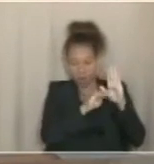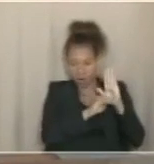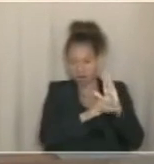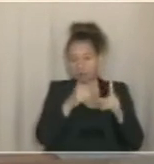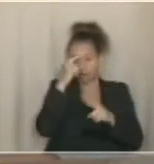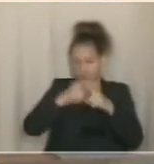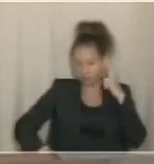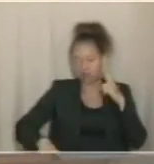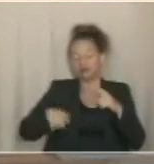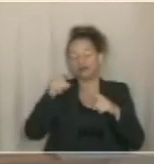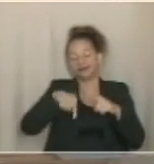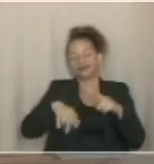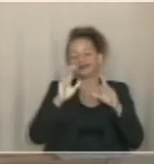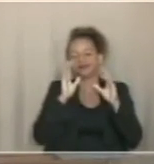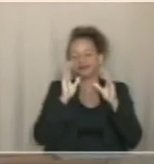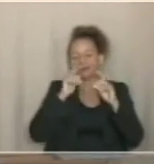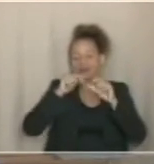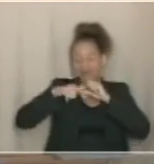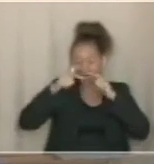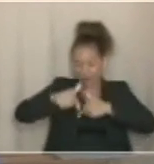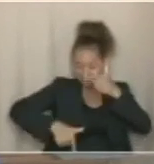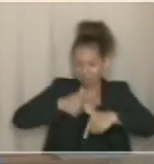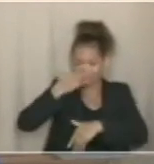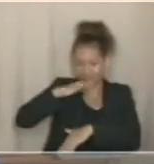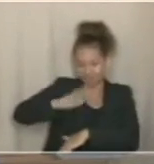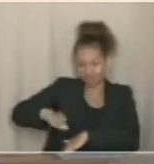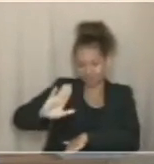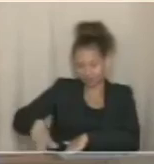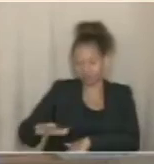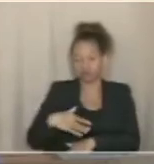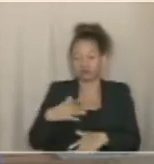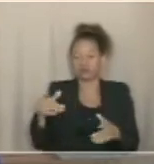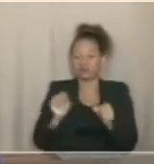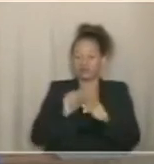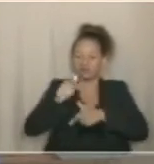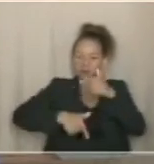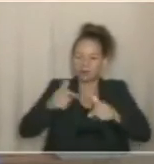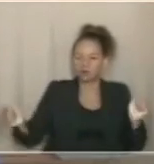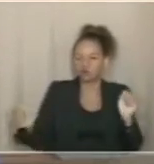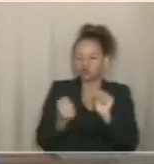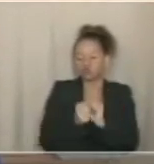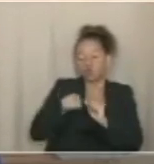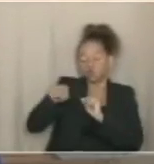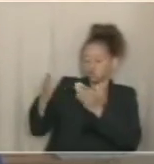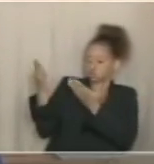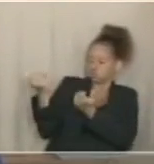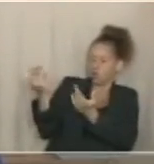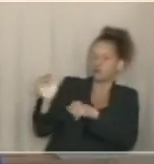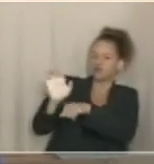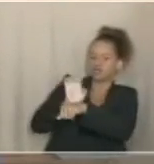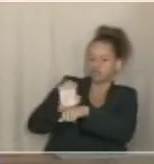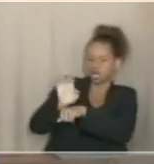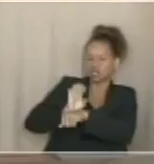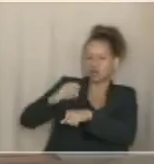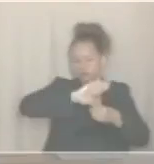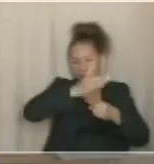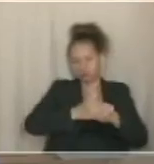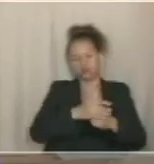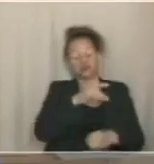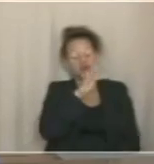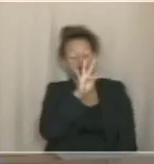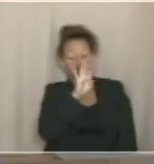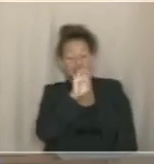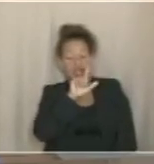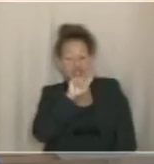infantil da Prefeitura da cidade do Recife, fazer um trabalho conjunto, onde estes jovens poderão estagiar nesta Casa Legislativa.